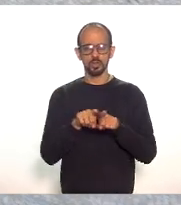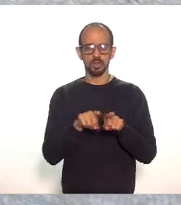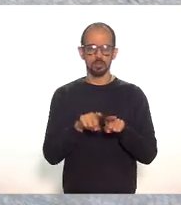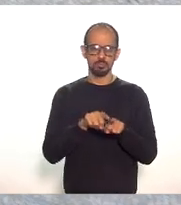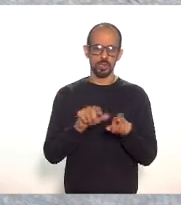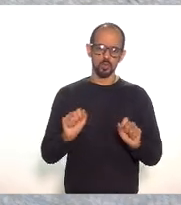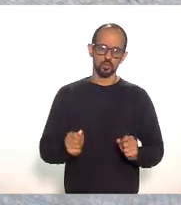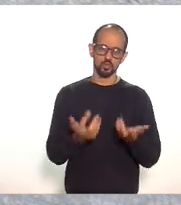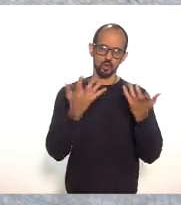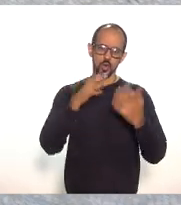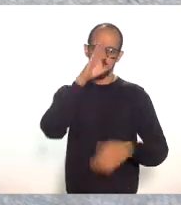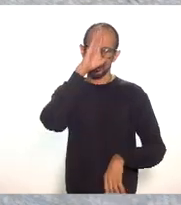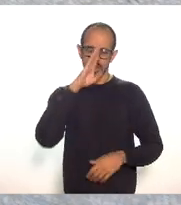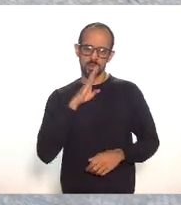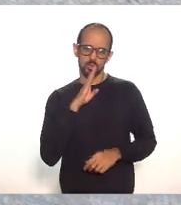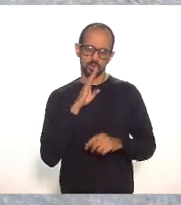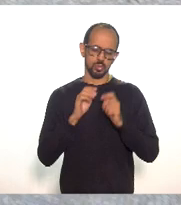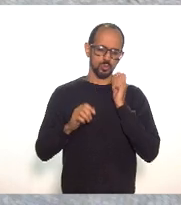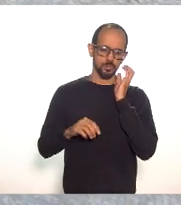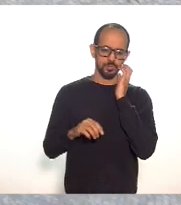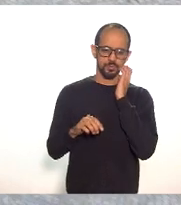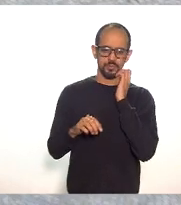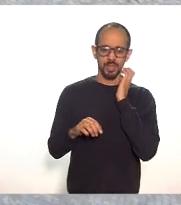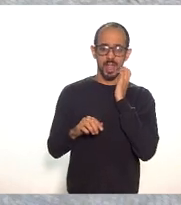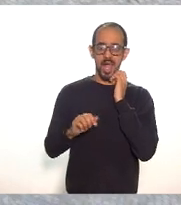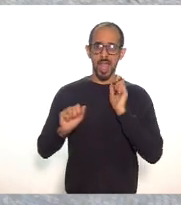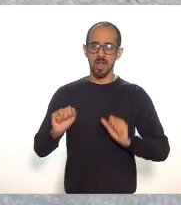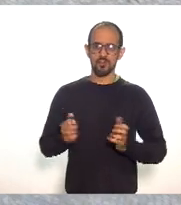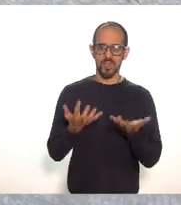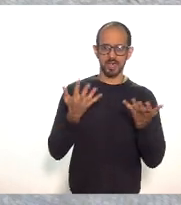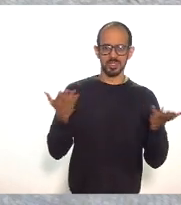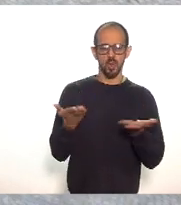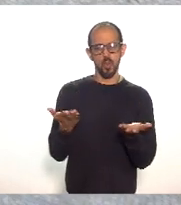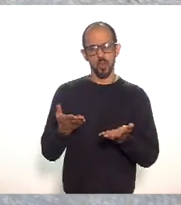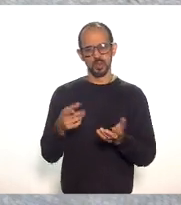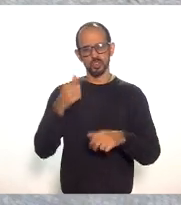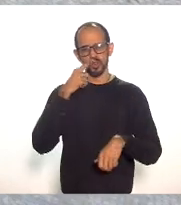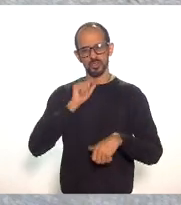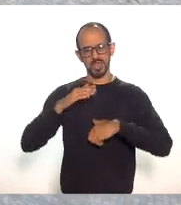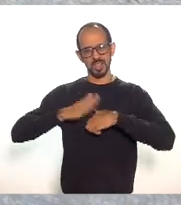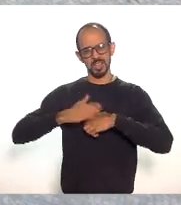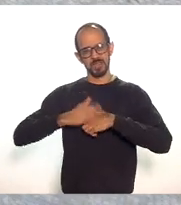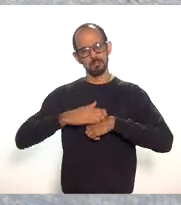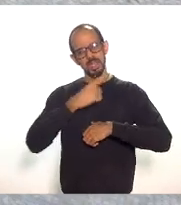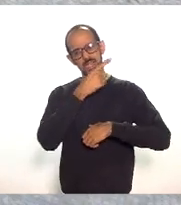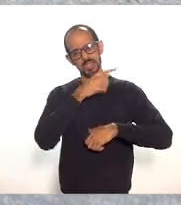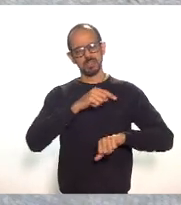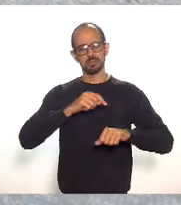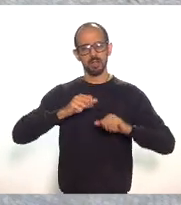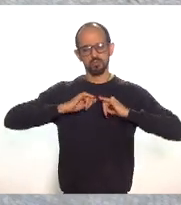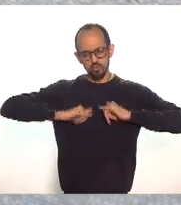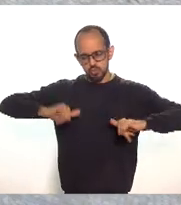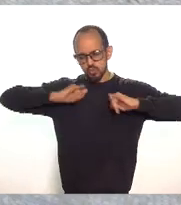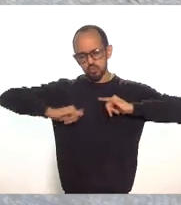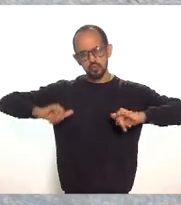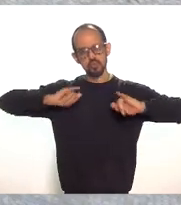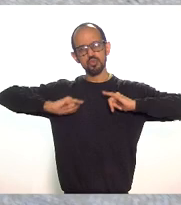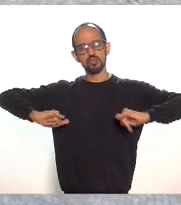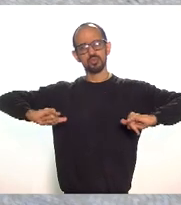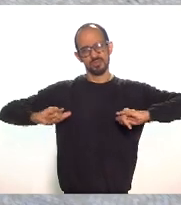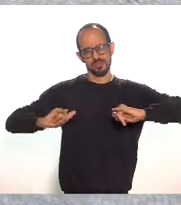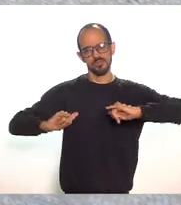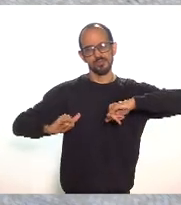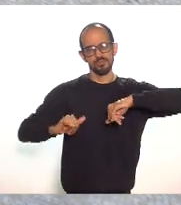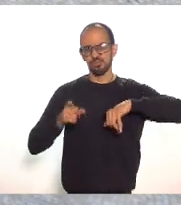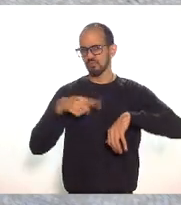cobrava quinta, sexta e sábado. A festa hoje ela é autossuficiente, ela divulga a região. Partido Alferes,